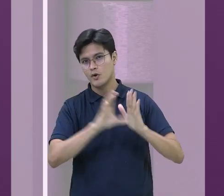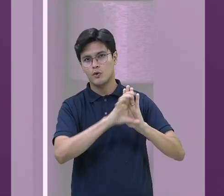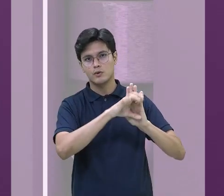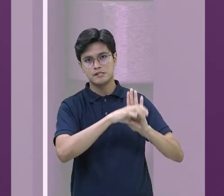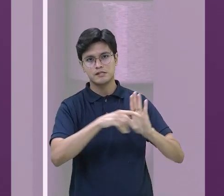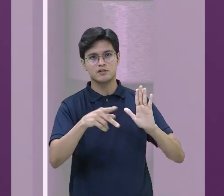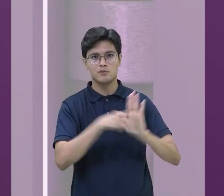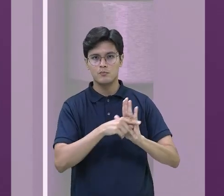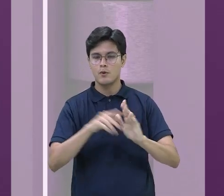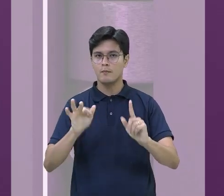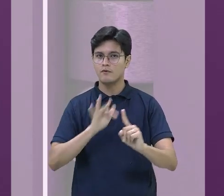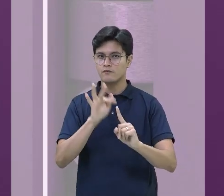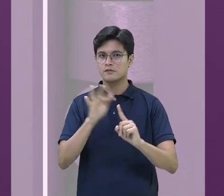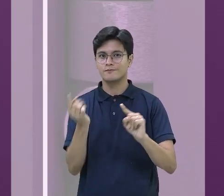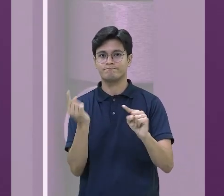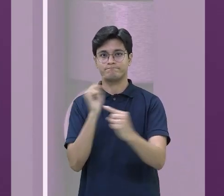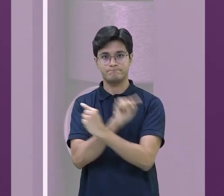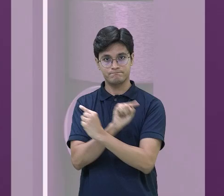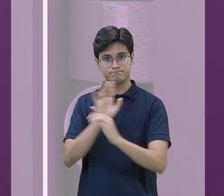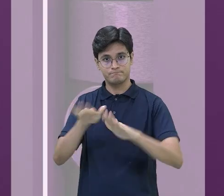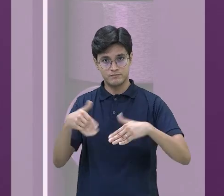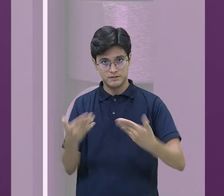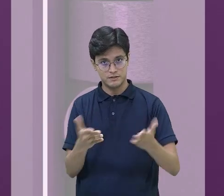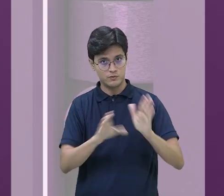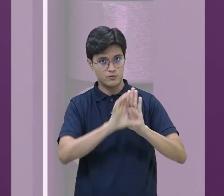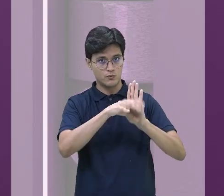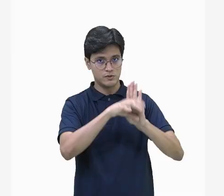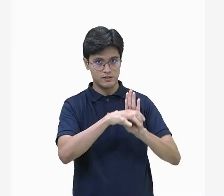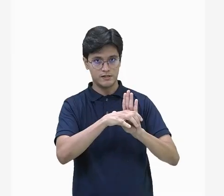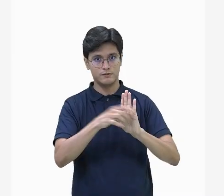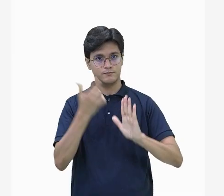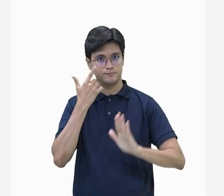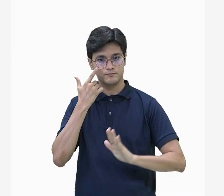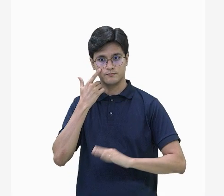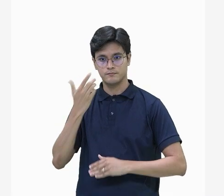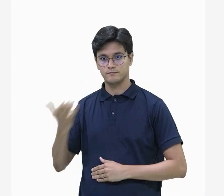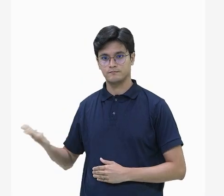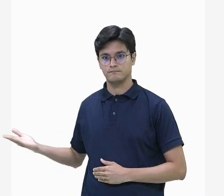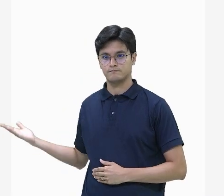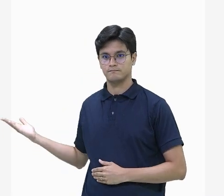função inversa. Então vamos ver aqui a definição da função inversa?